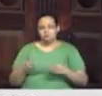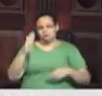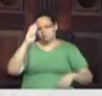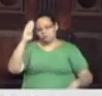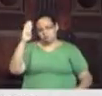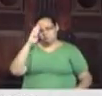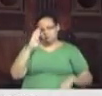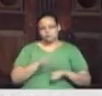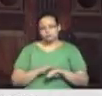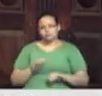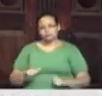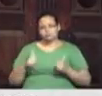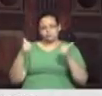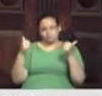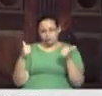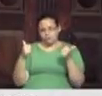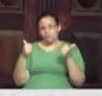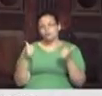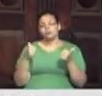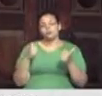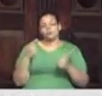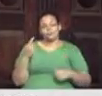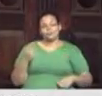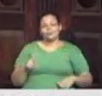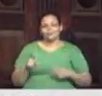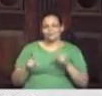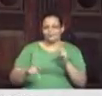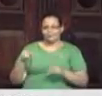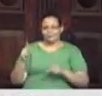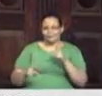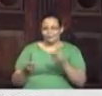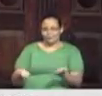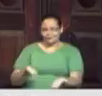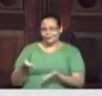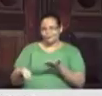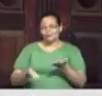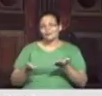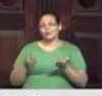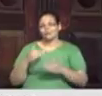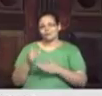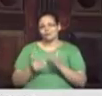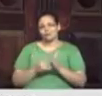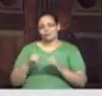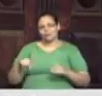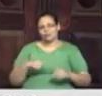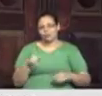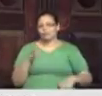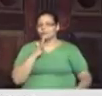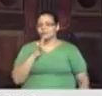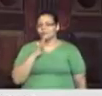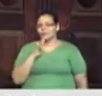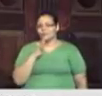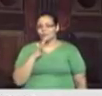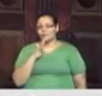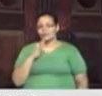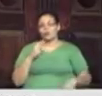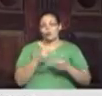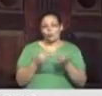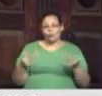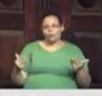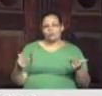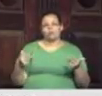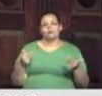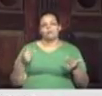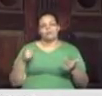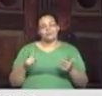principal a melhoria da qualidade do serviço prestado à população. Todos nós aqui reconhecemos que a qualidade dos serviços que